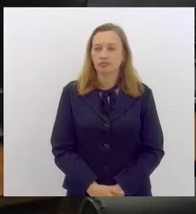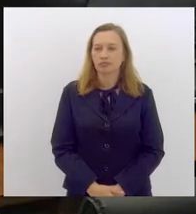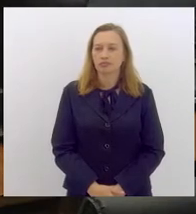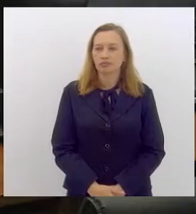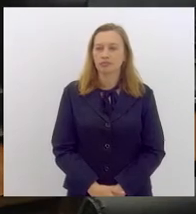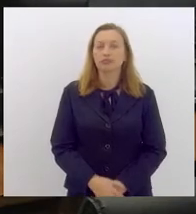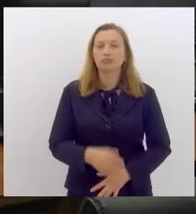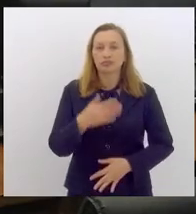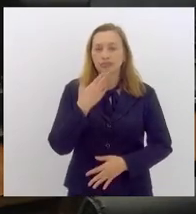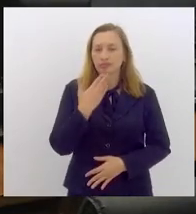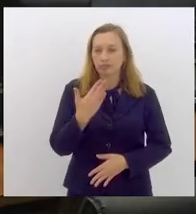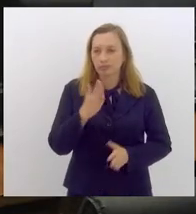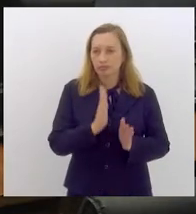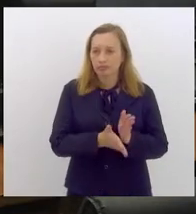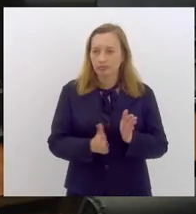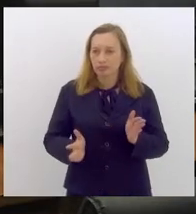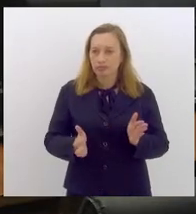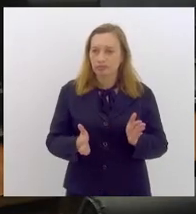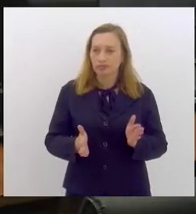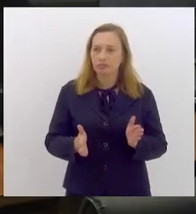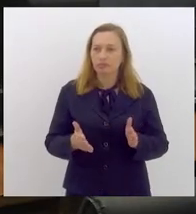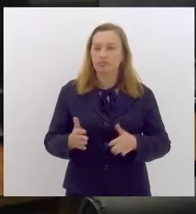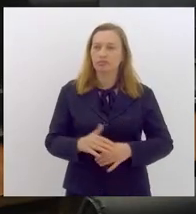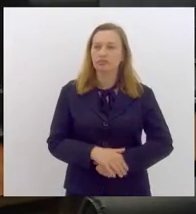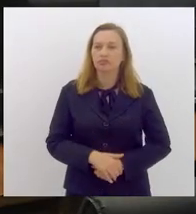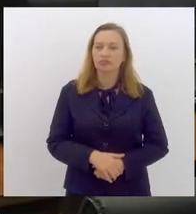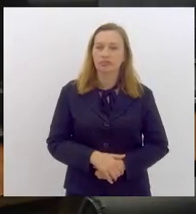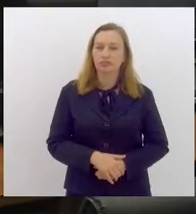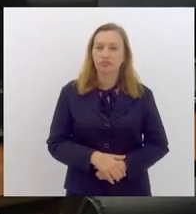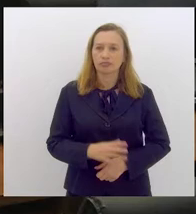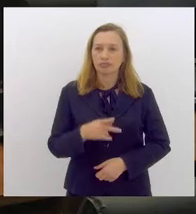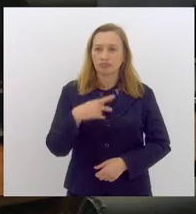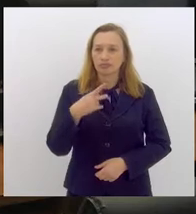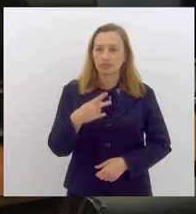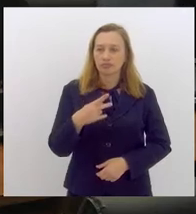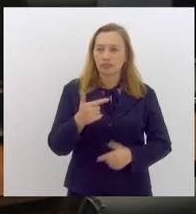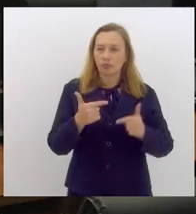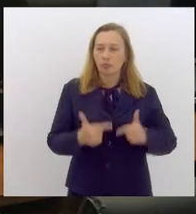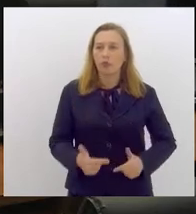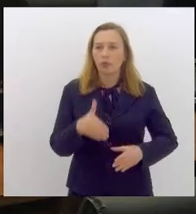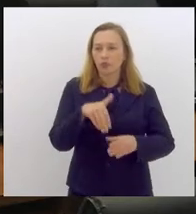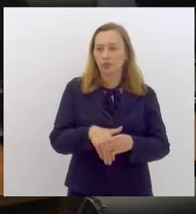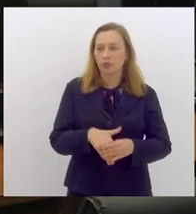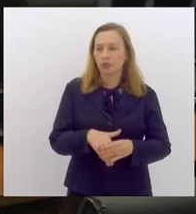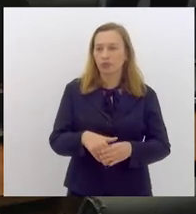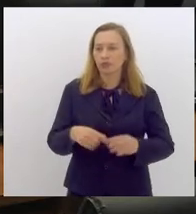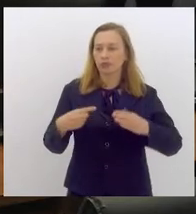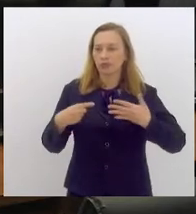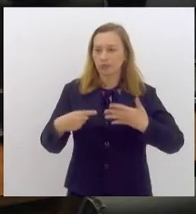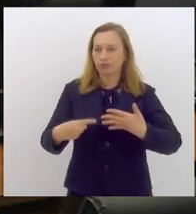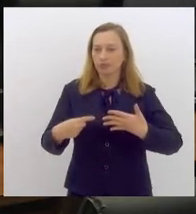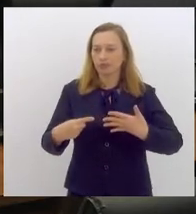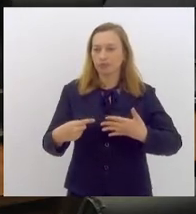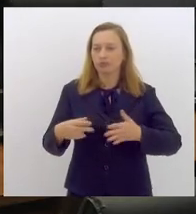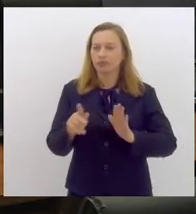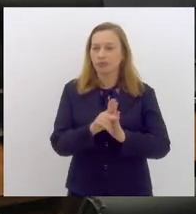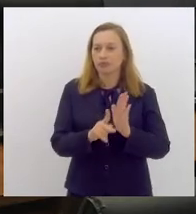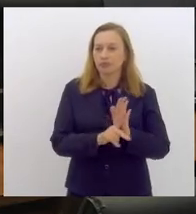Faço essa questão de ordem para consignar a abstenção da bancada do PSOL no projeto de